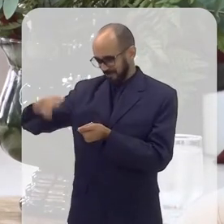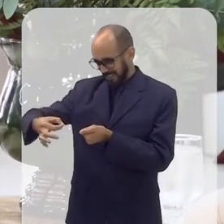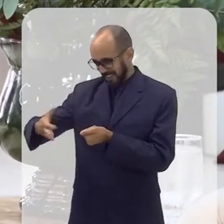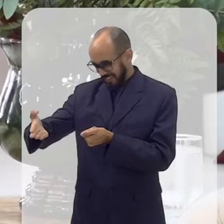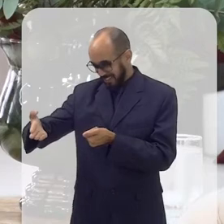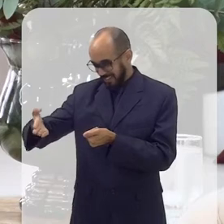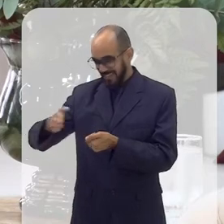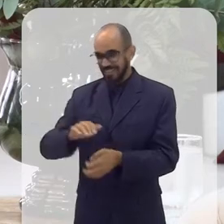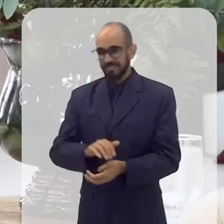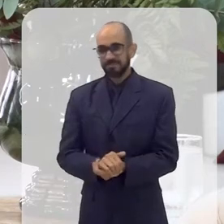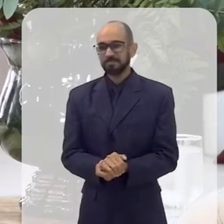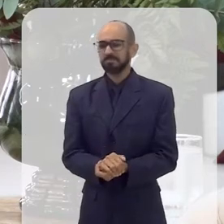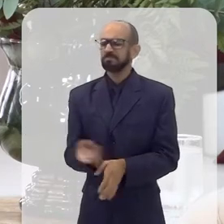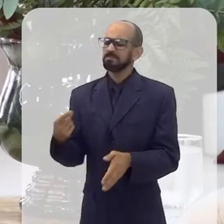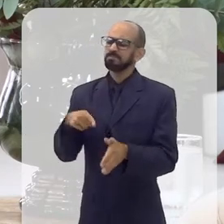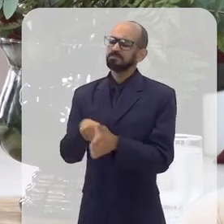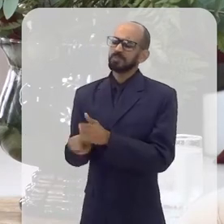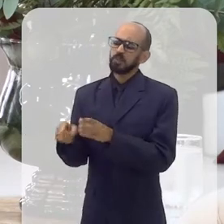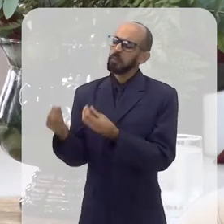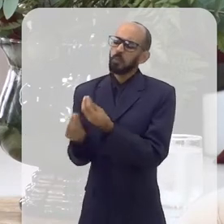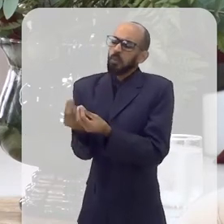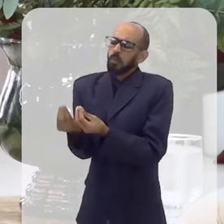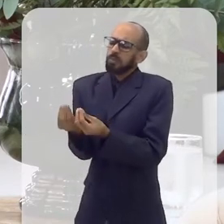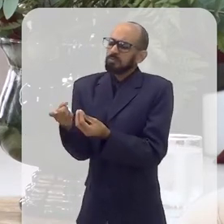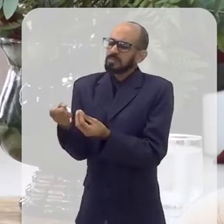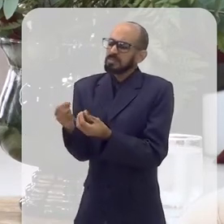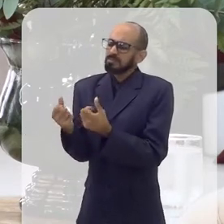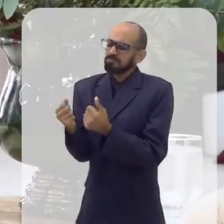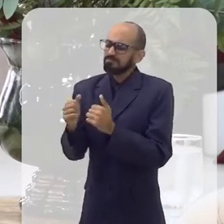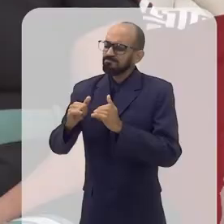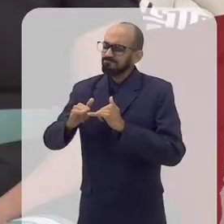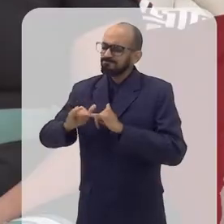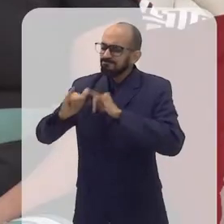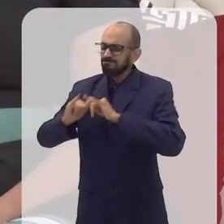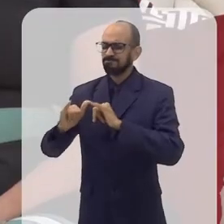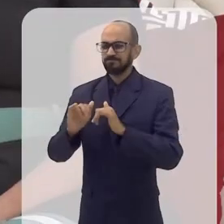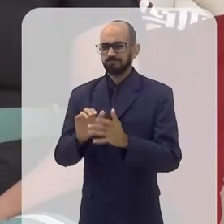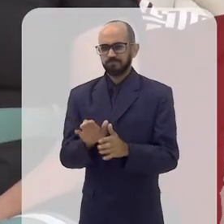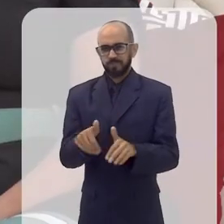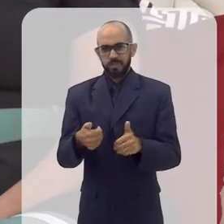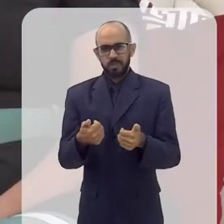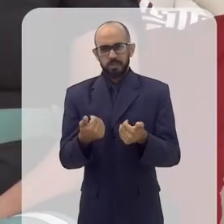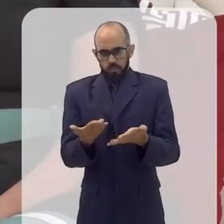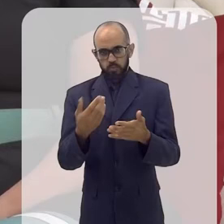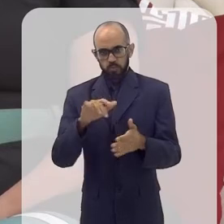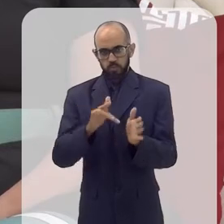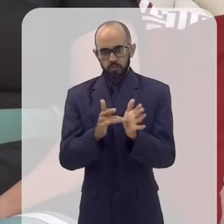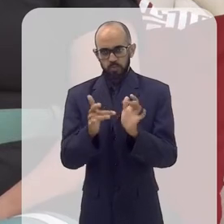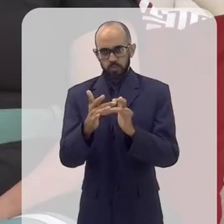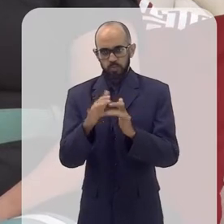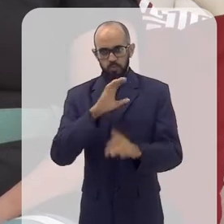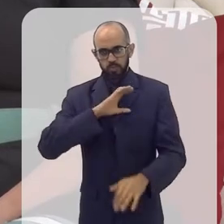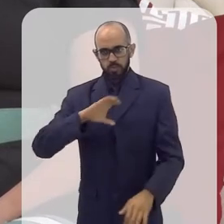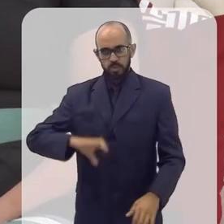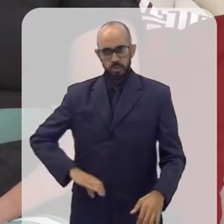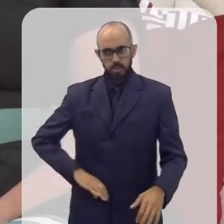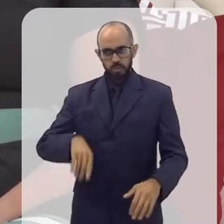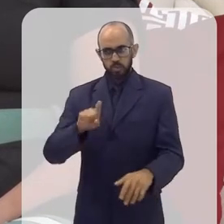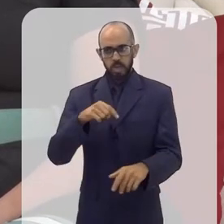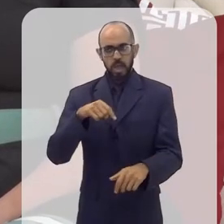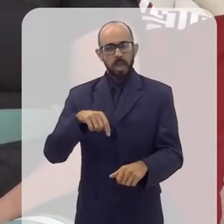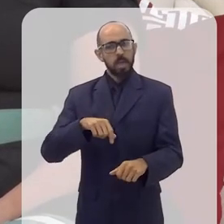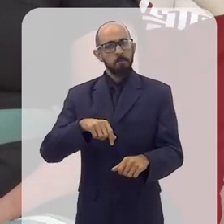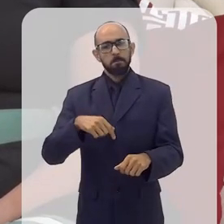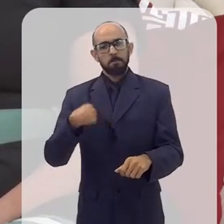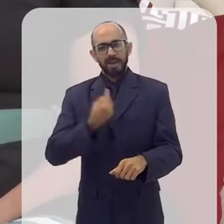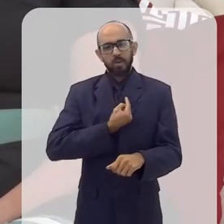correto? O que vocês passam sobre ele? Então, Jesus Cristo, para nós, não apenas o mais famoso,